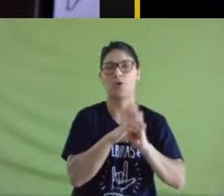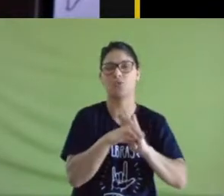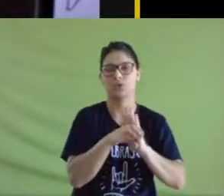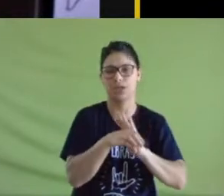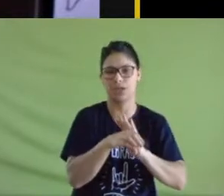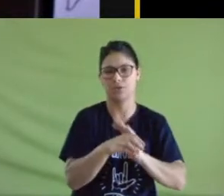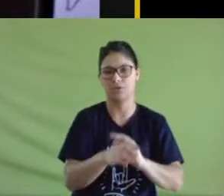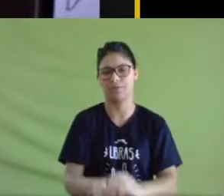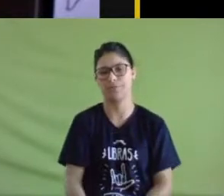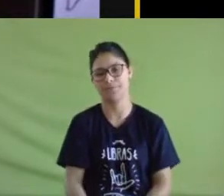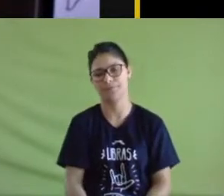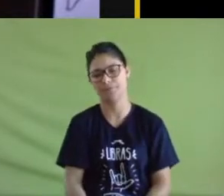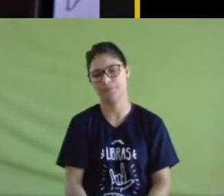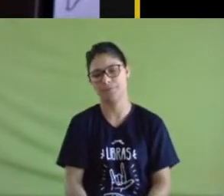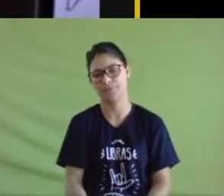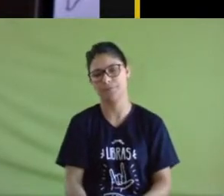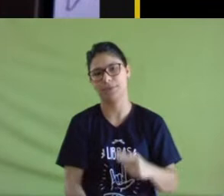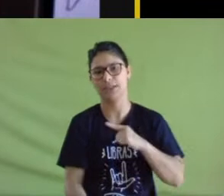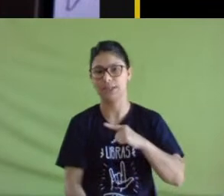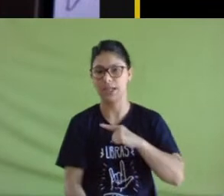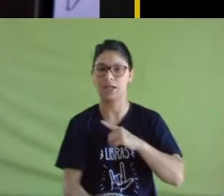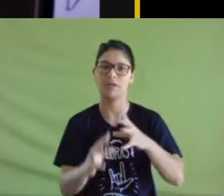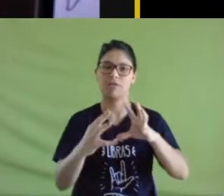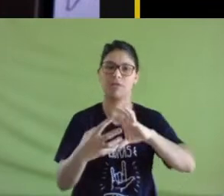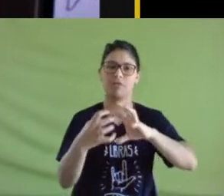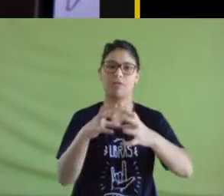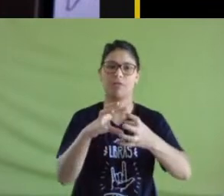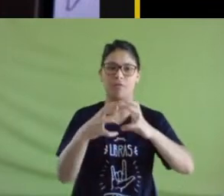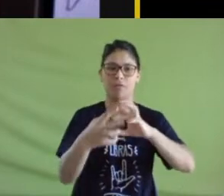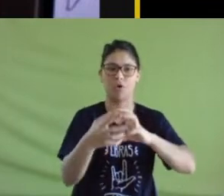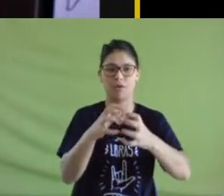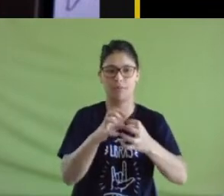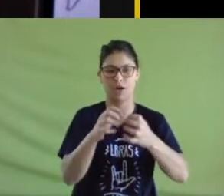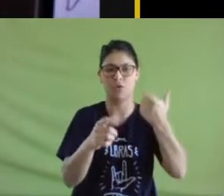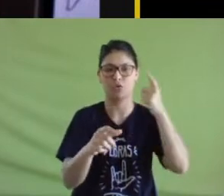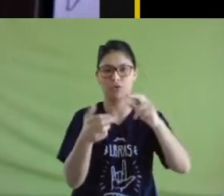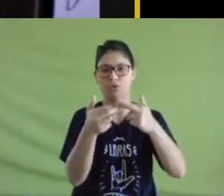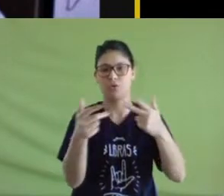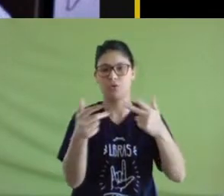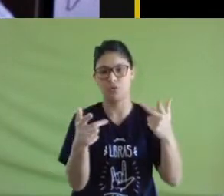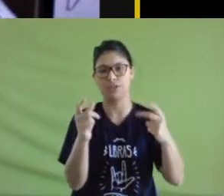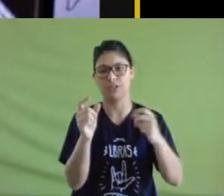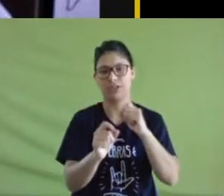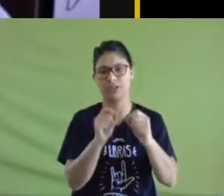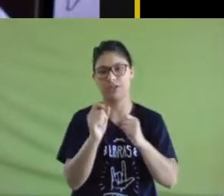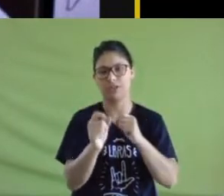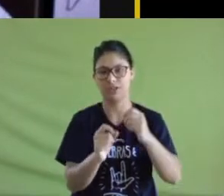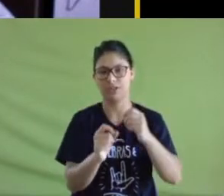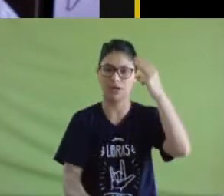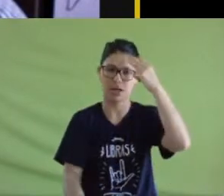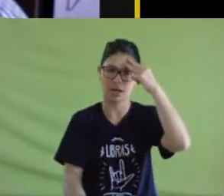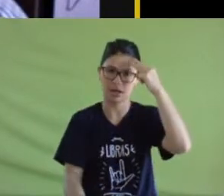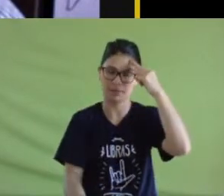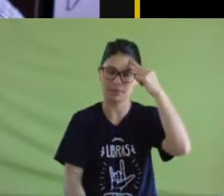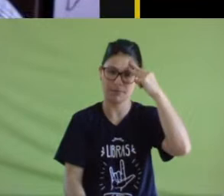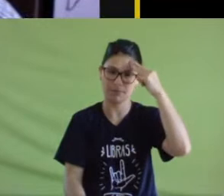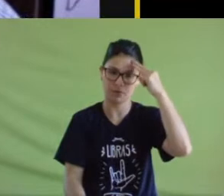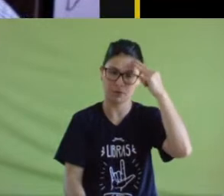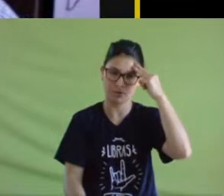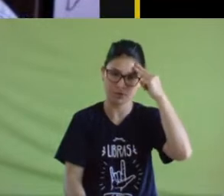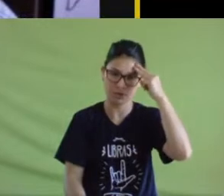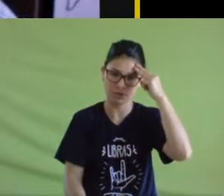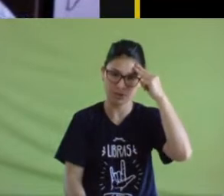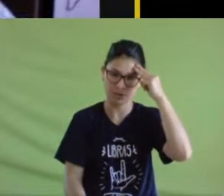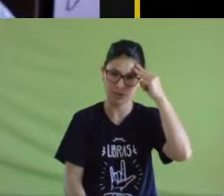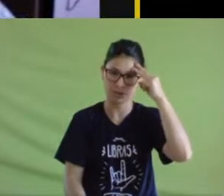tem uma forma. A outra coisa é que a memória, ela se inclui